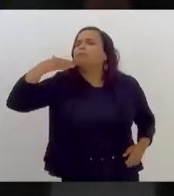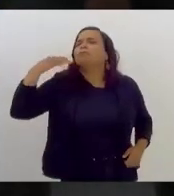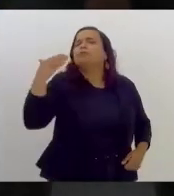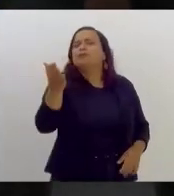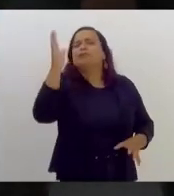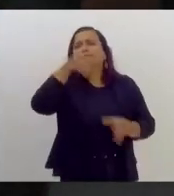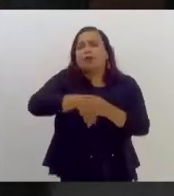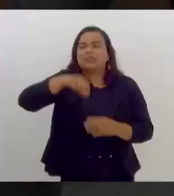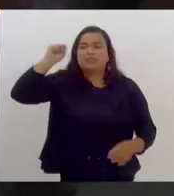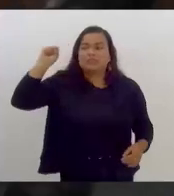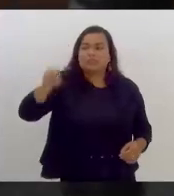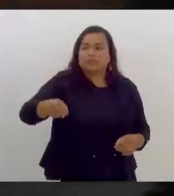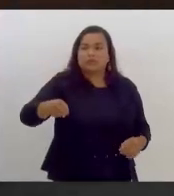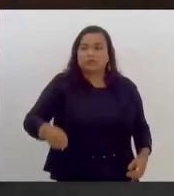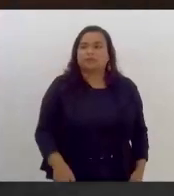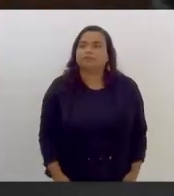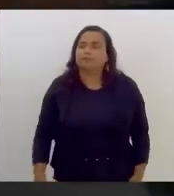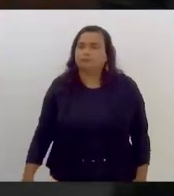voto sim.